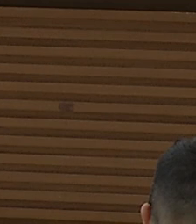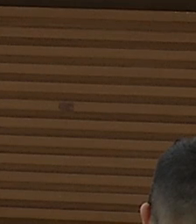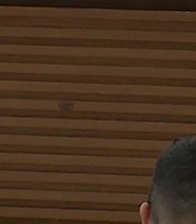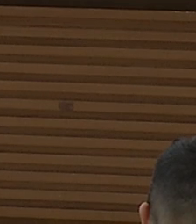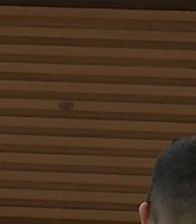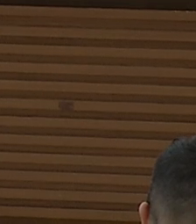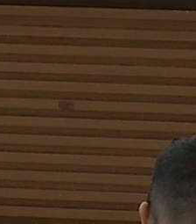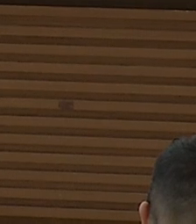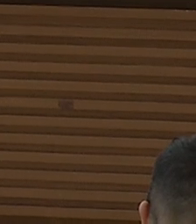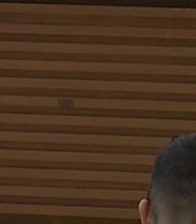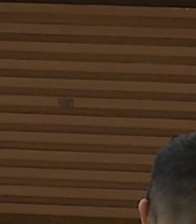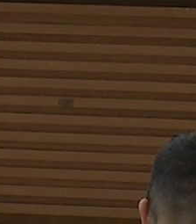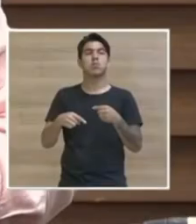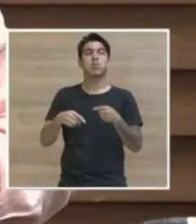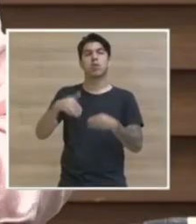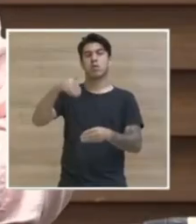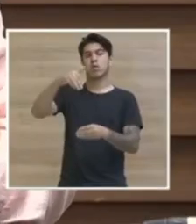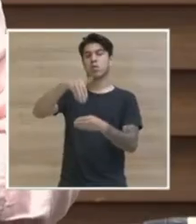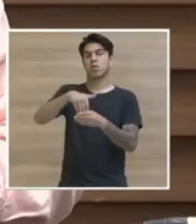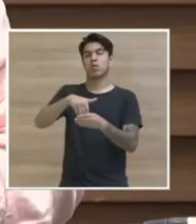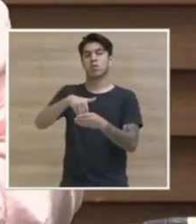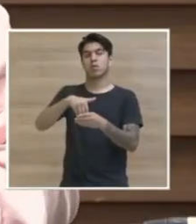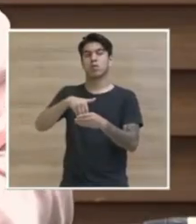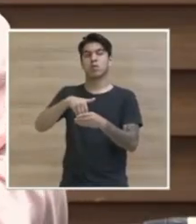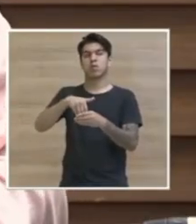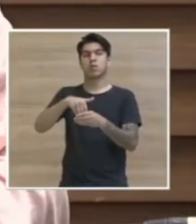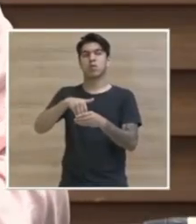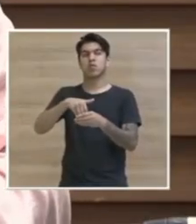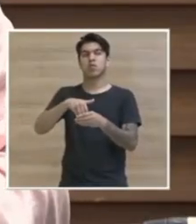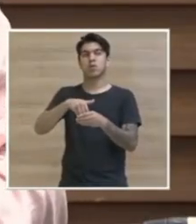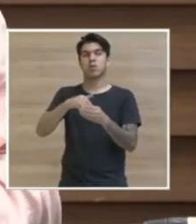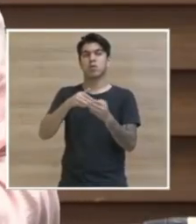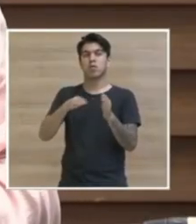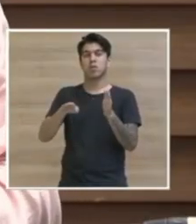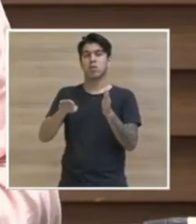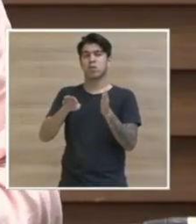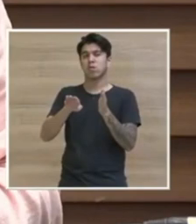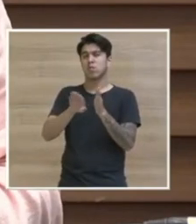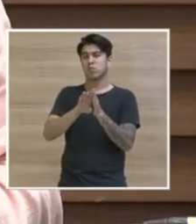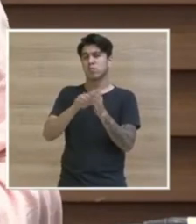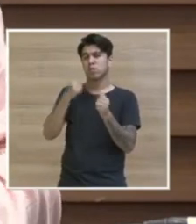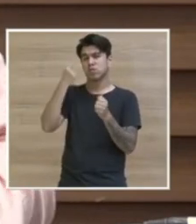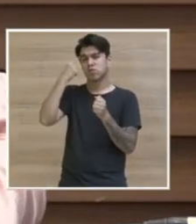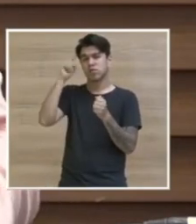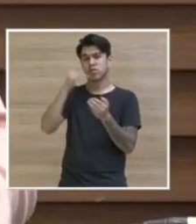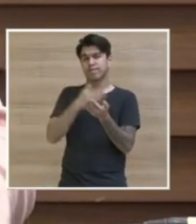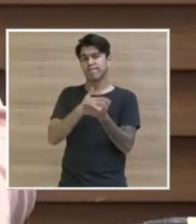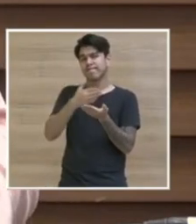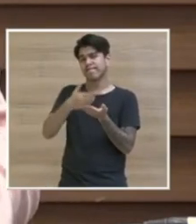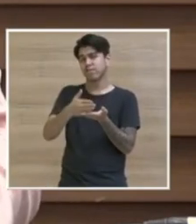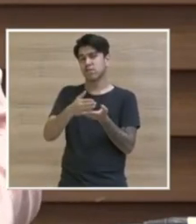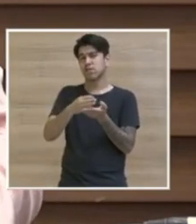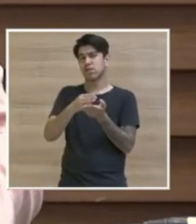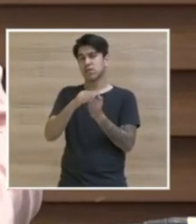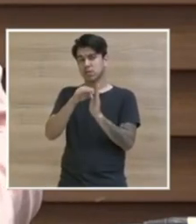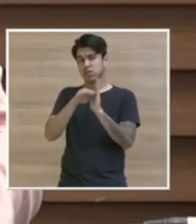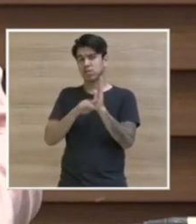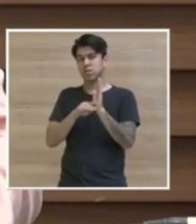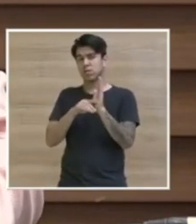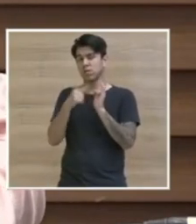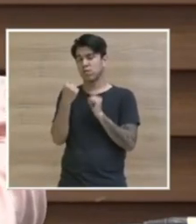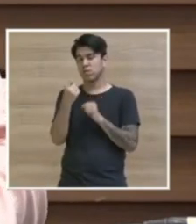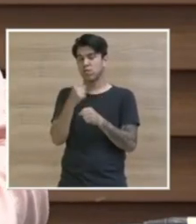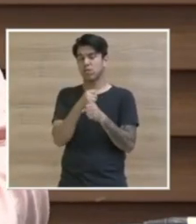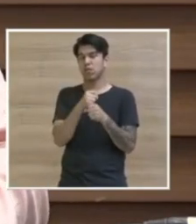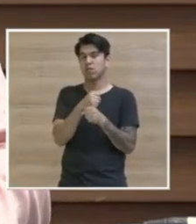os prazos poderiam ser maiores. Pessoalmente, acho o prazo curto, né? 1 ano apenas, 12 meses. O governo federal